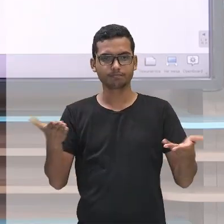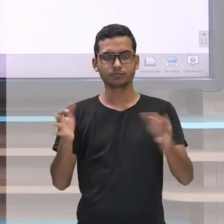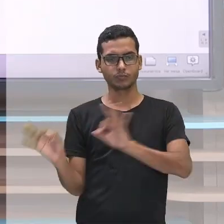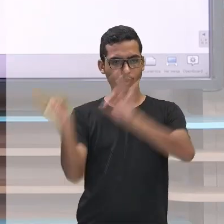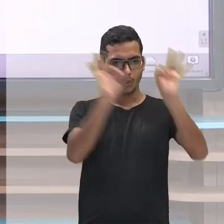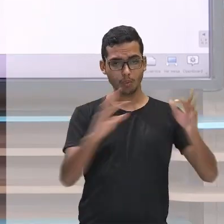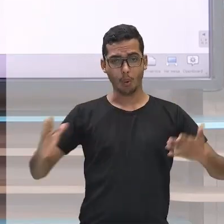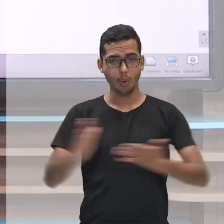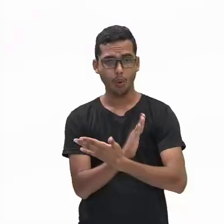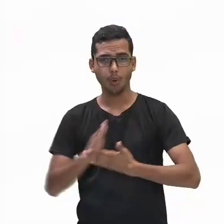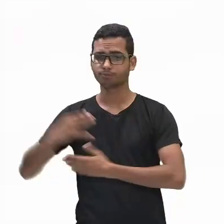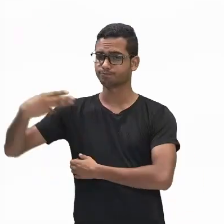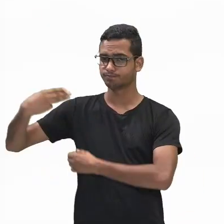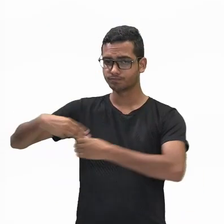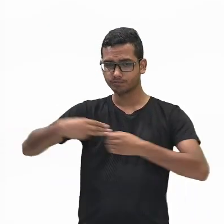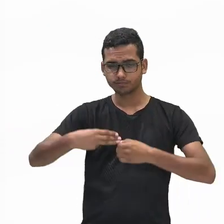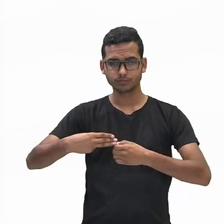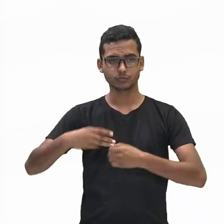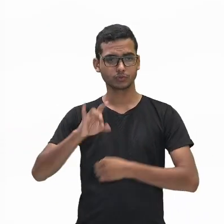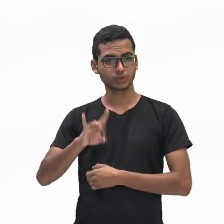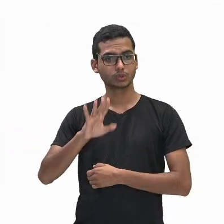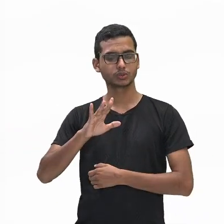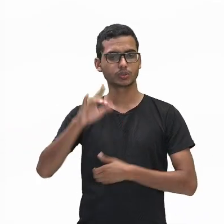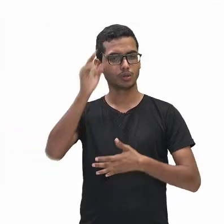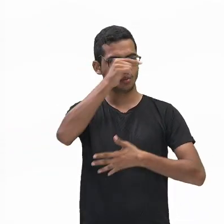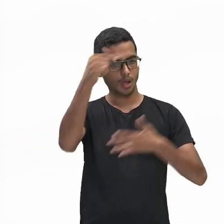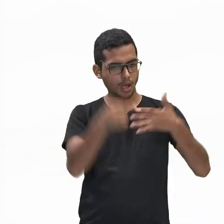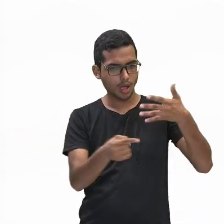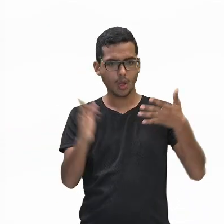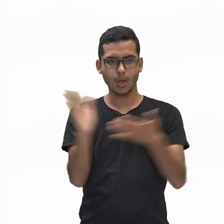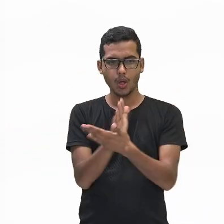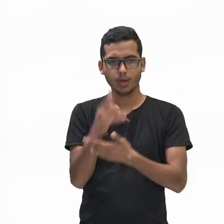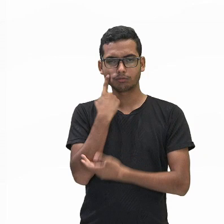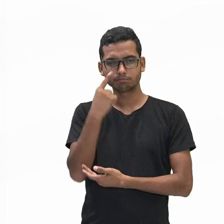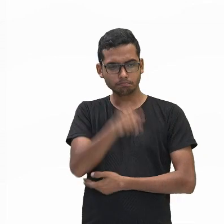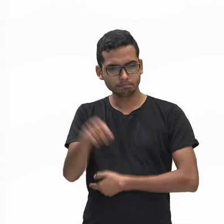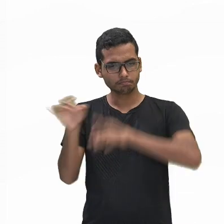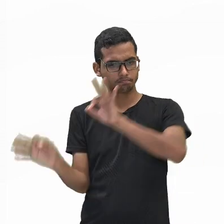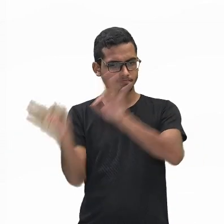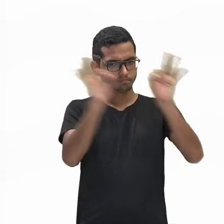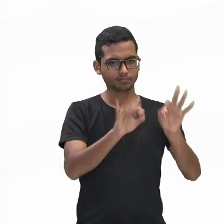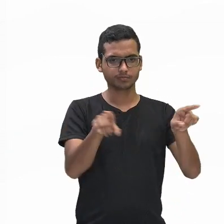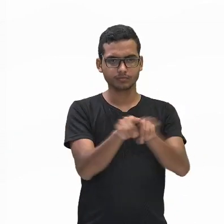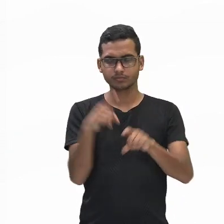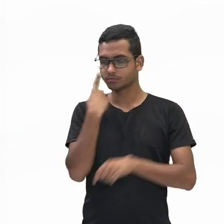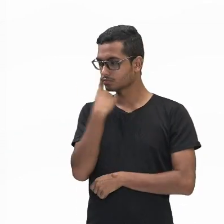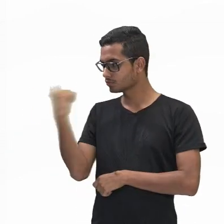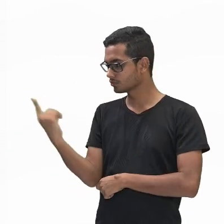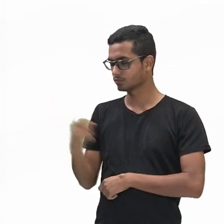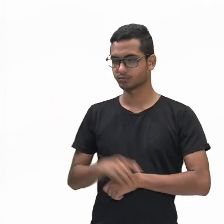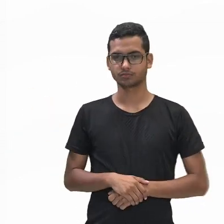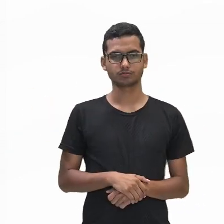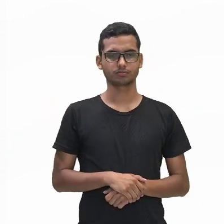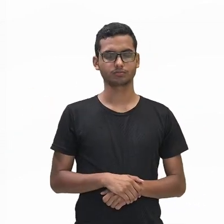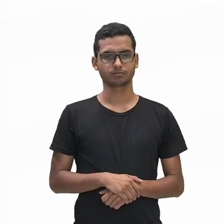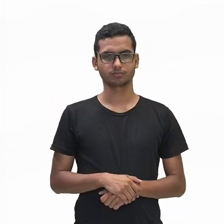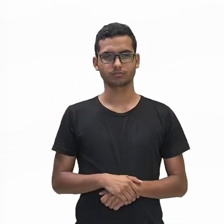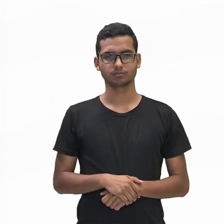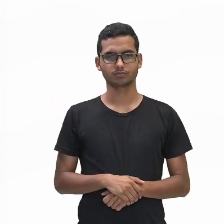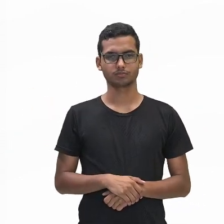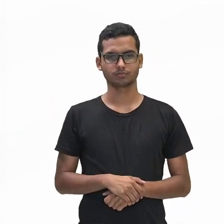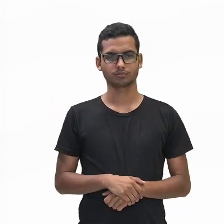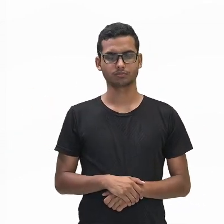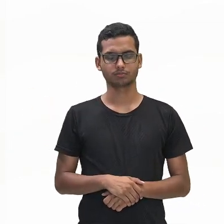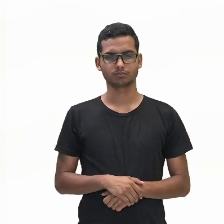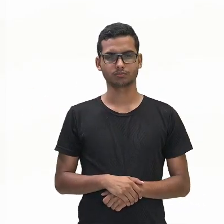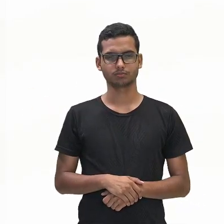alguns municípios, tá bom? Eu apenas pontuei alguns aí para vocês observarem, e aí a gente verifica a